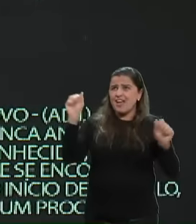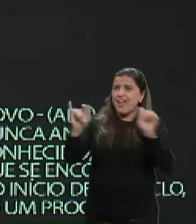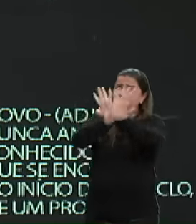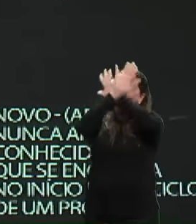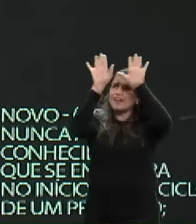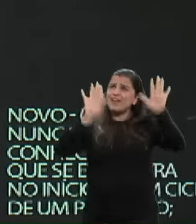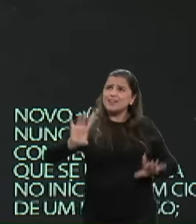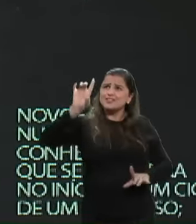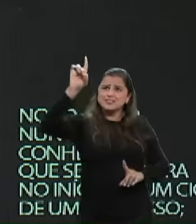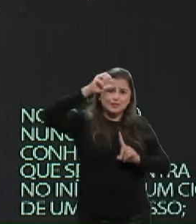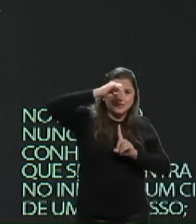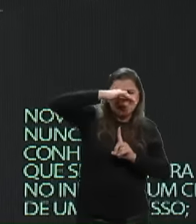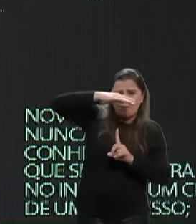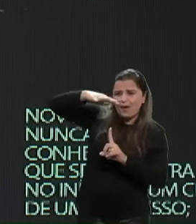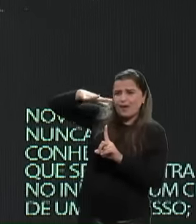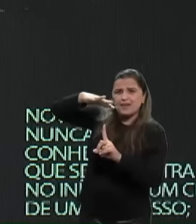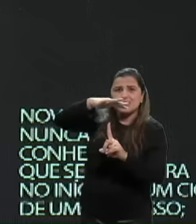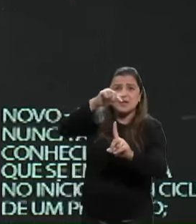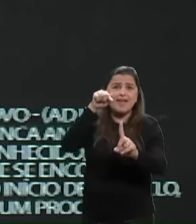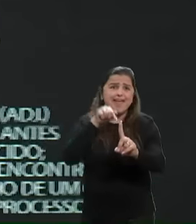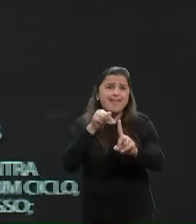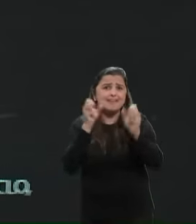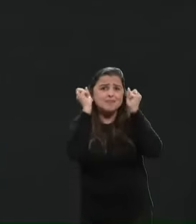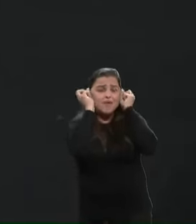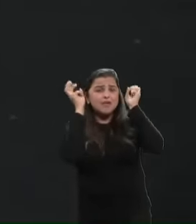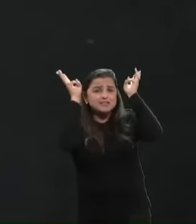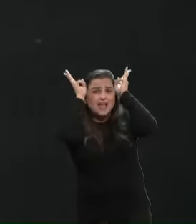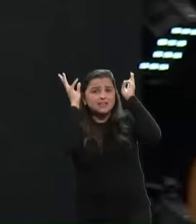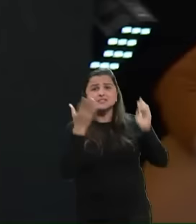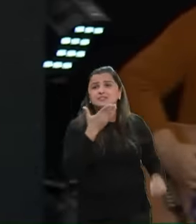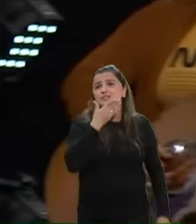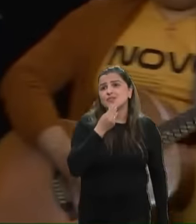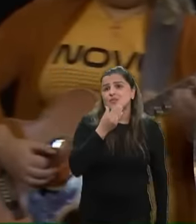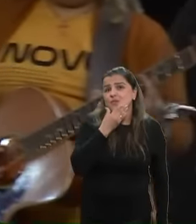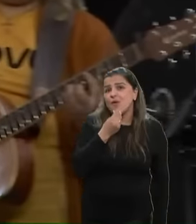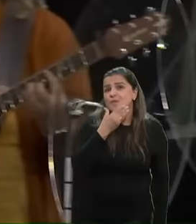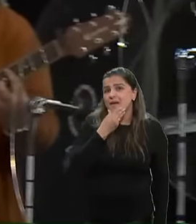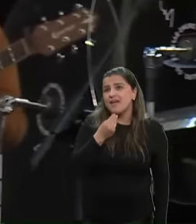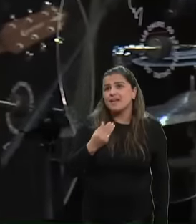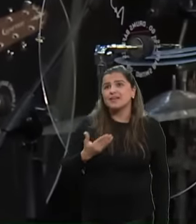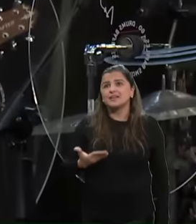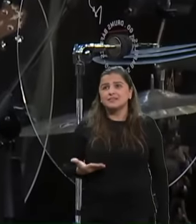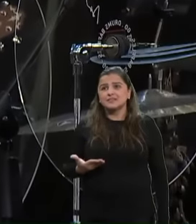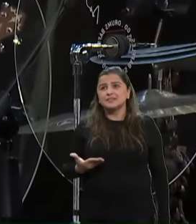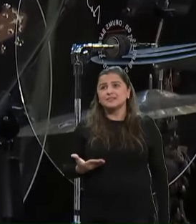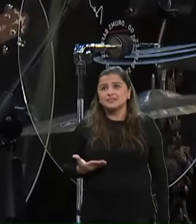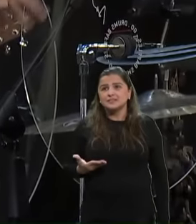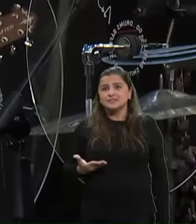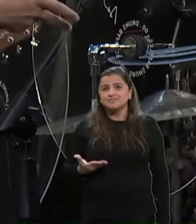falando de Moisés, o homem que andava e uma